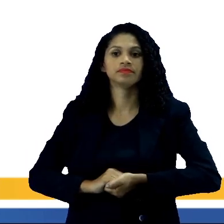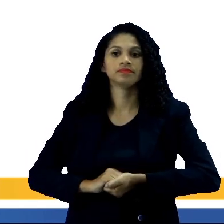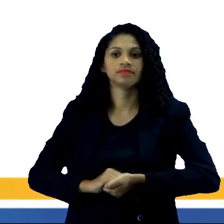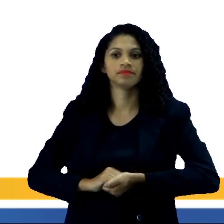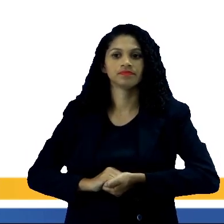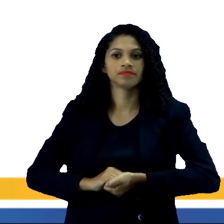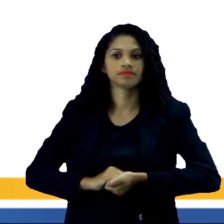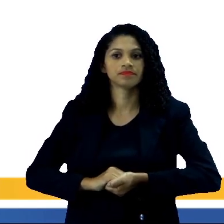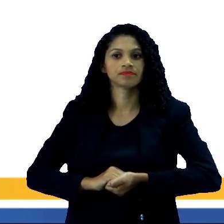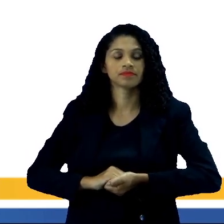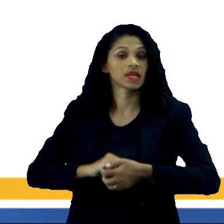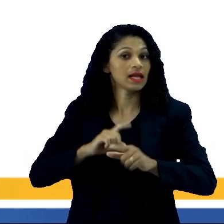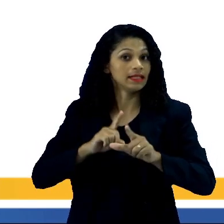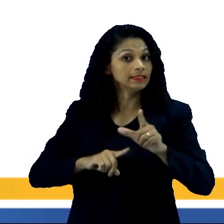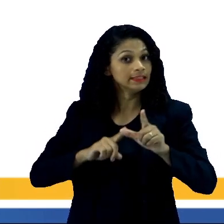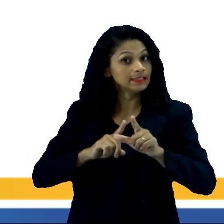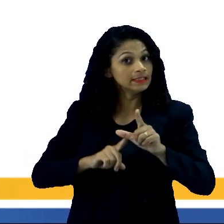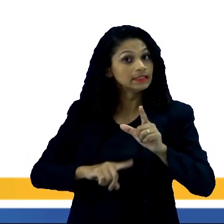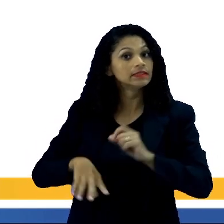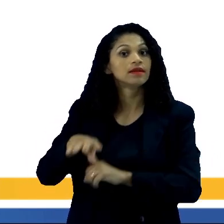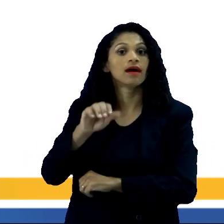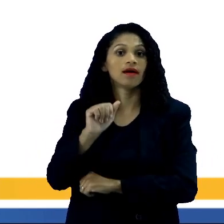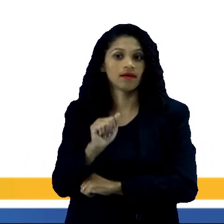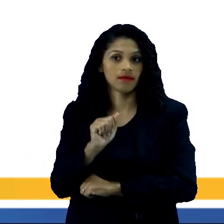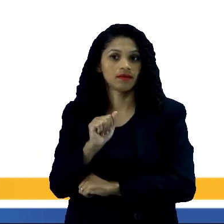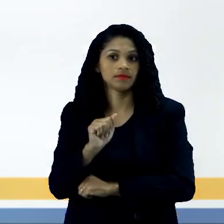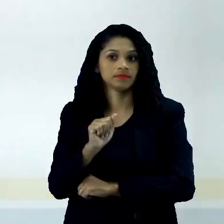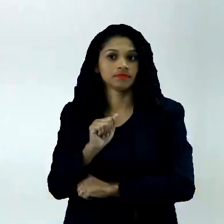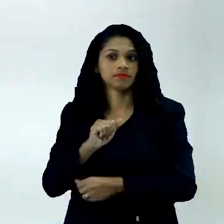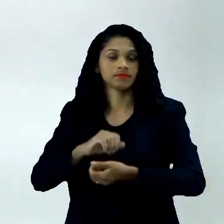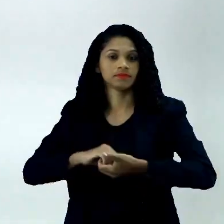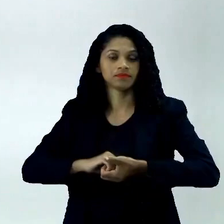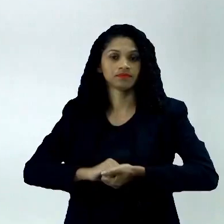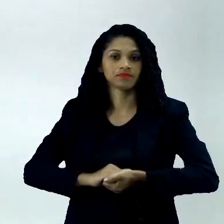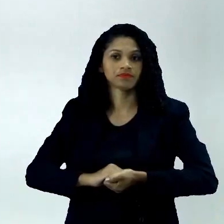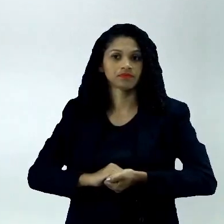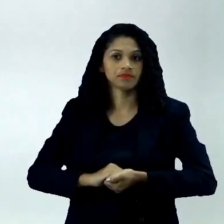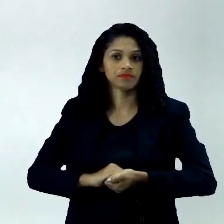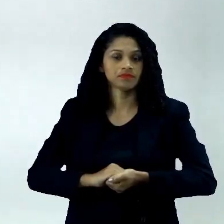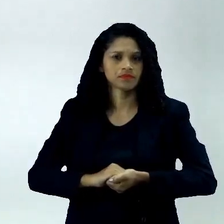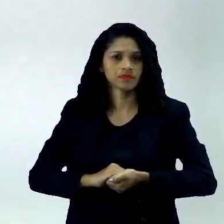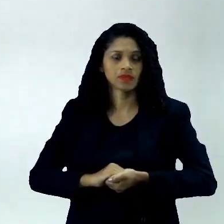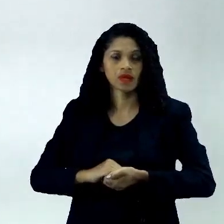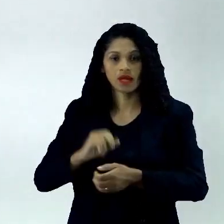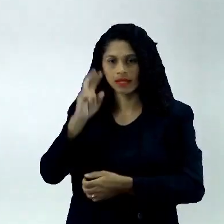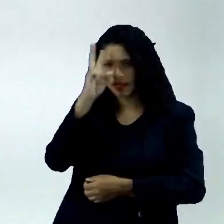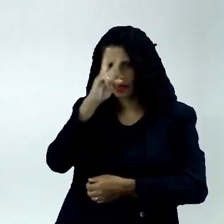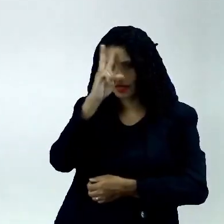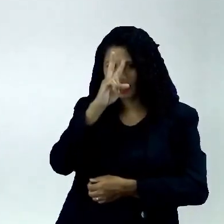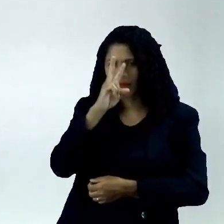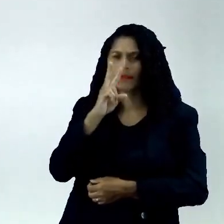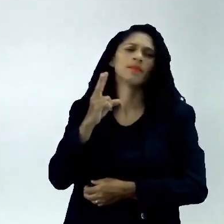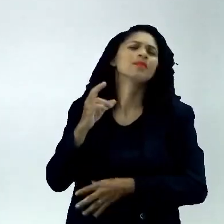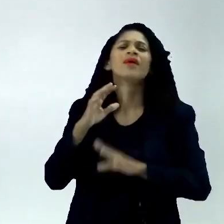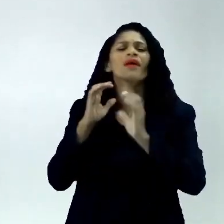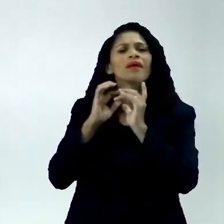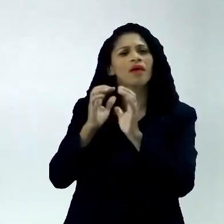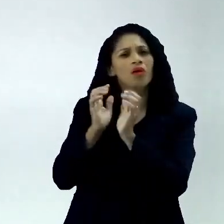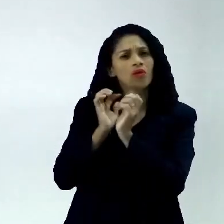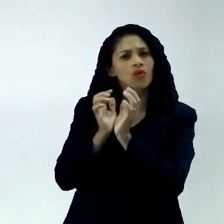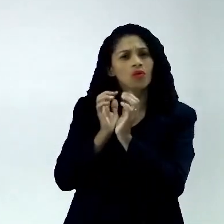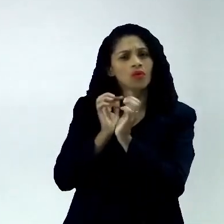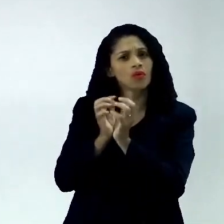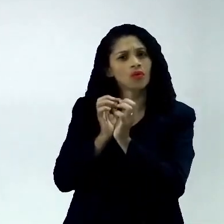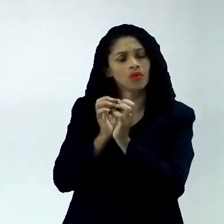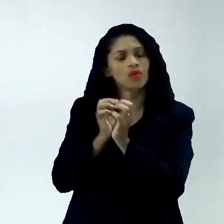caso, nós estamos falando dos neurônios. Lembra, inclusive, que os neurônios a gente não tem pouco, a gente tem milhares.